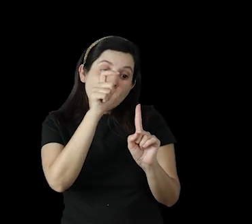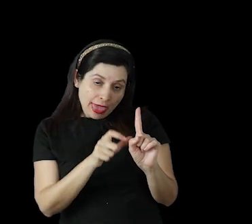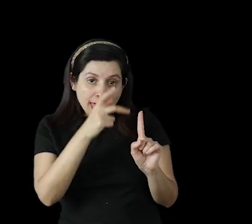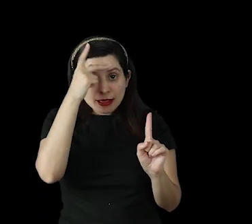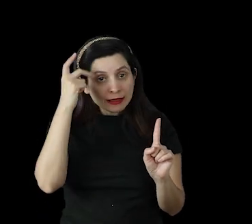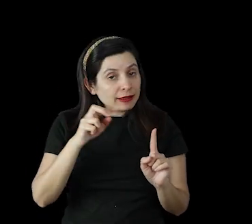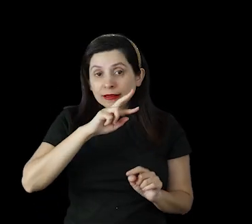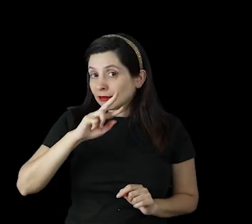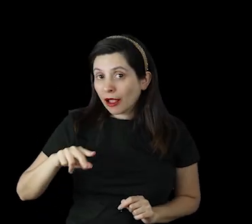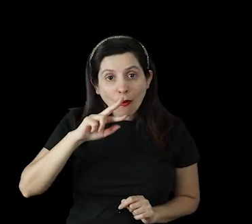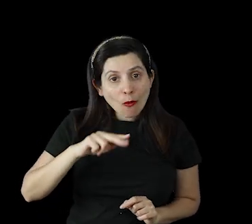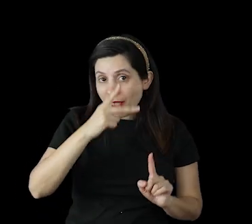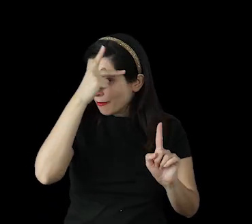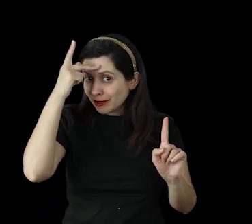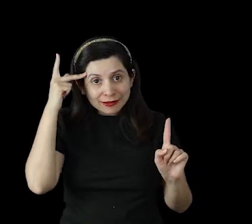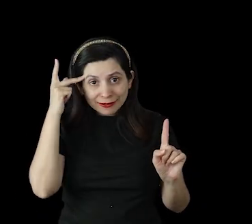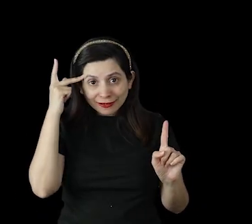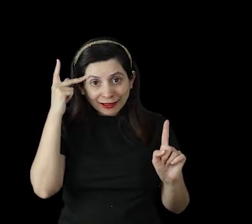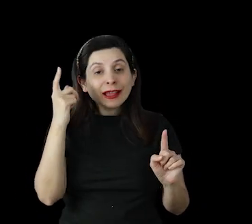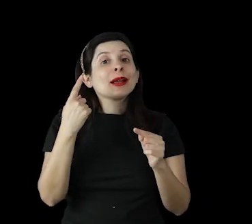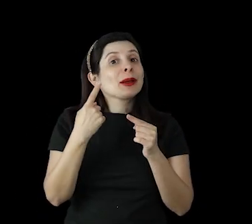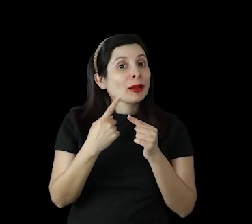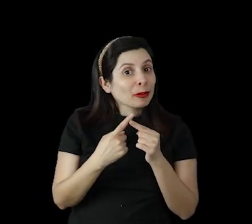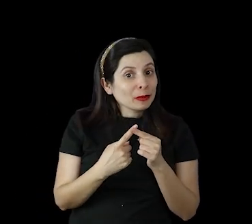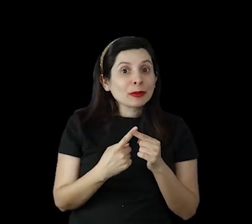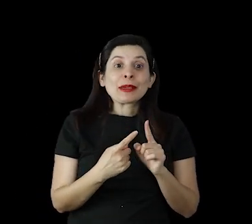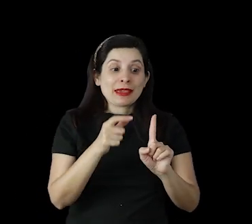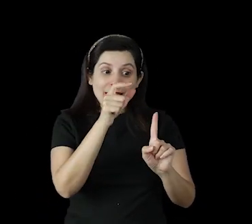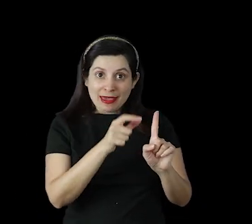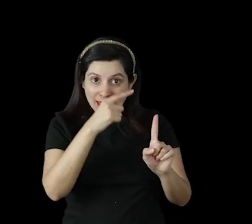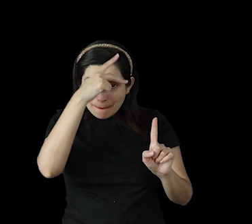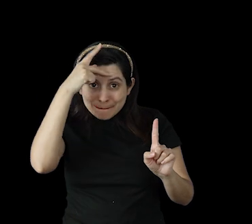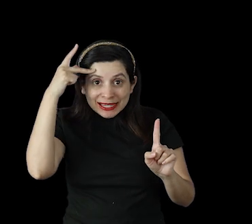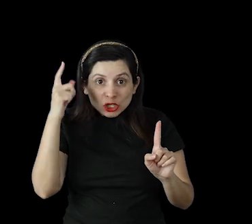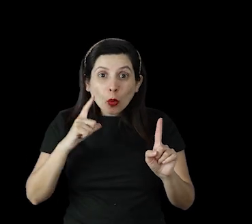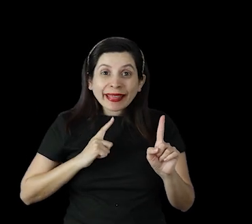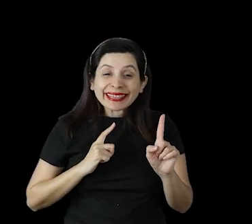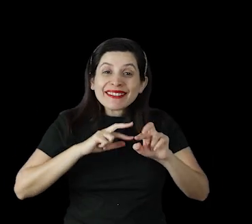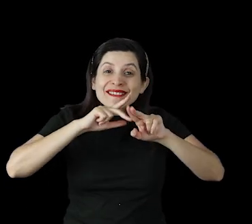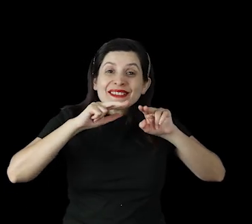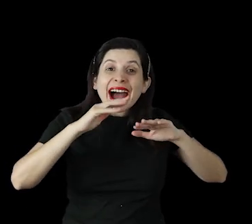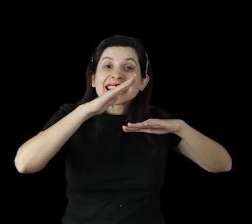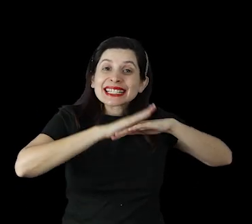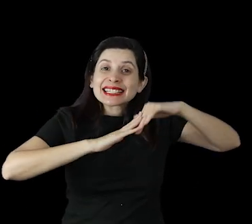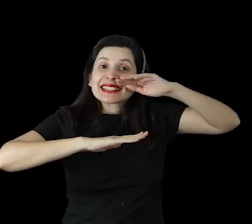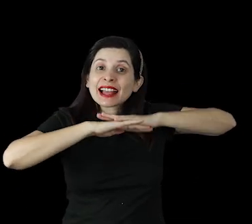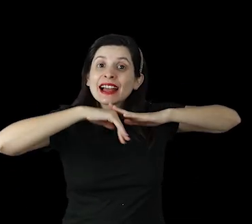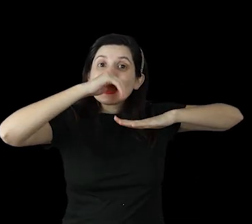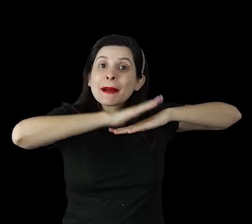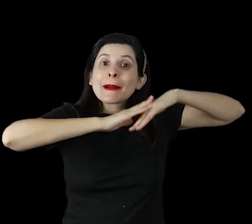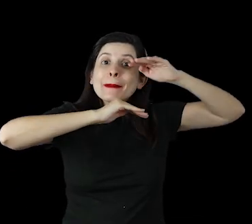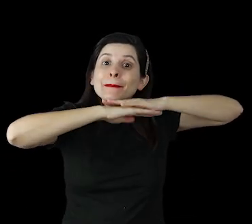uma pessoa, porque uma pessoa, ela tem muitas camadas e muita profundidade, e o que a gente